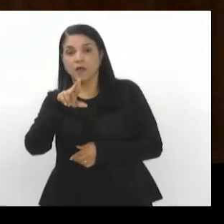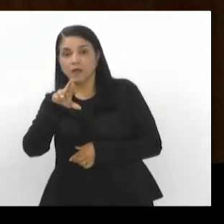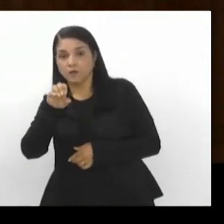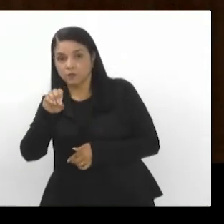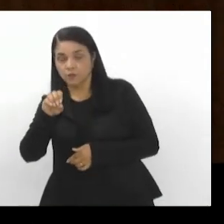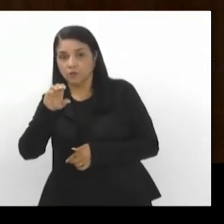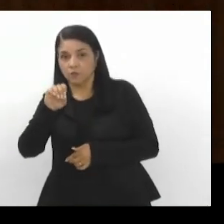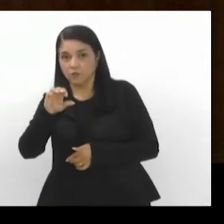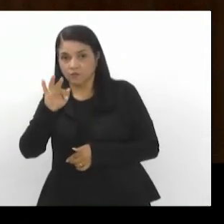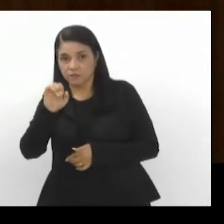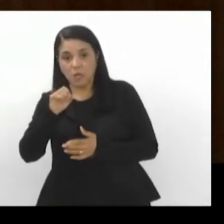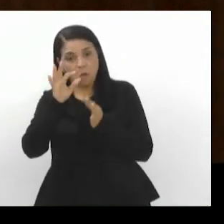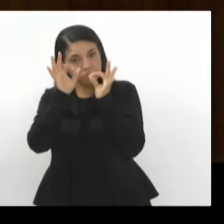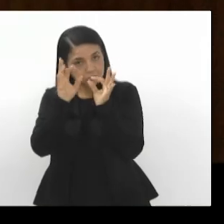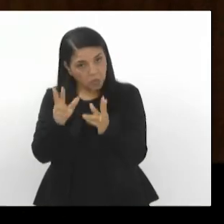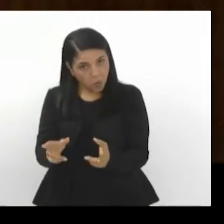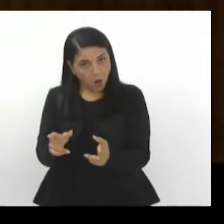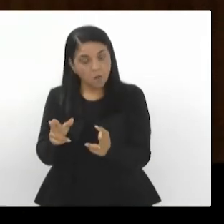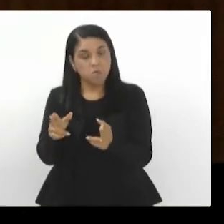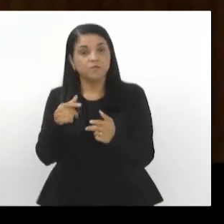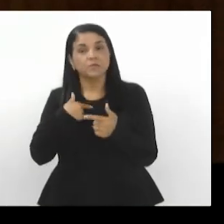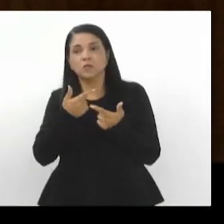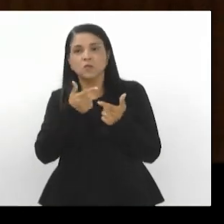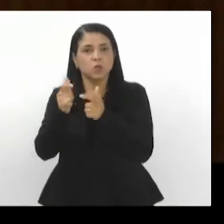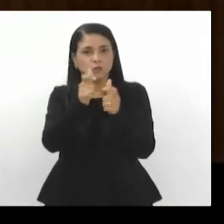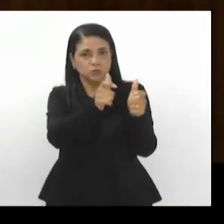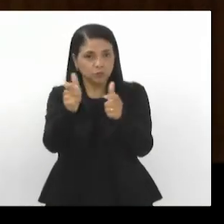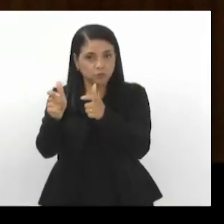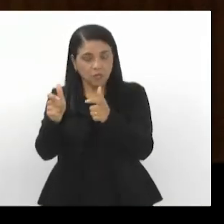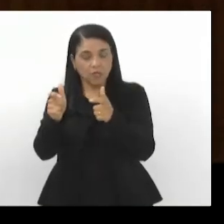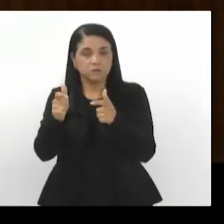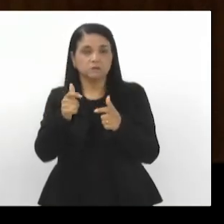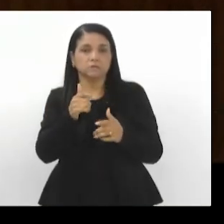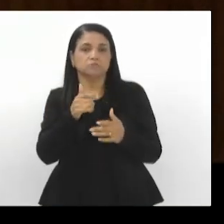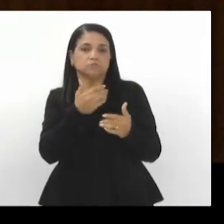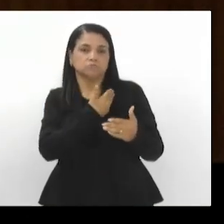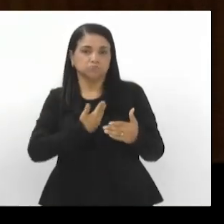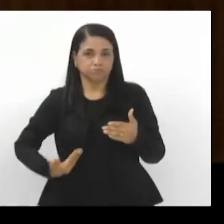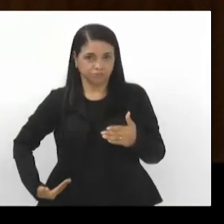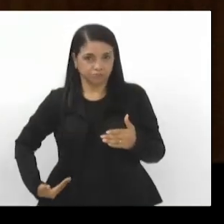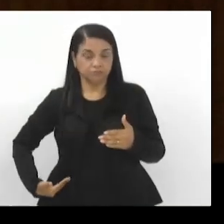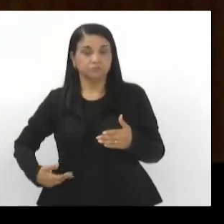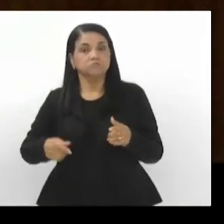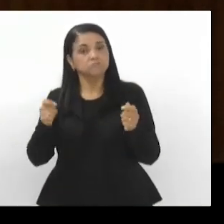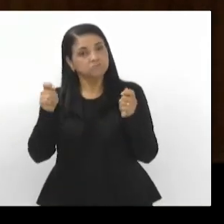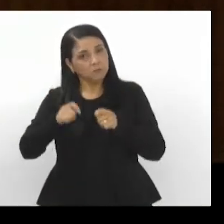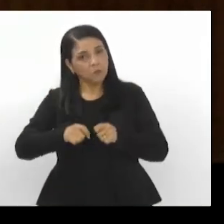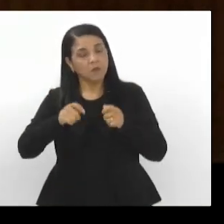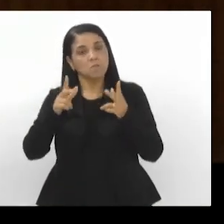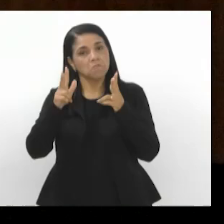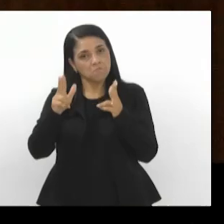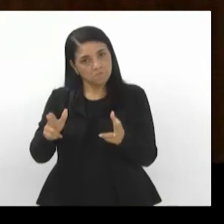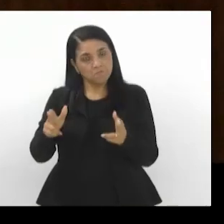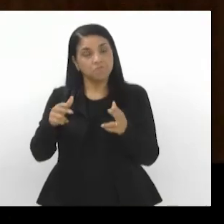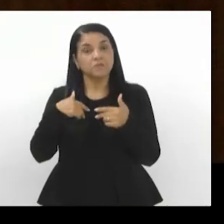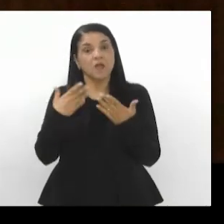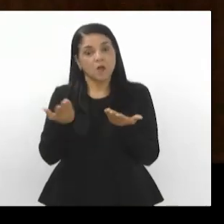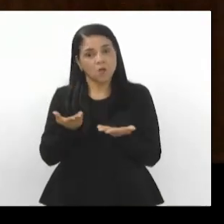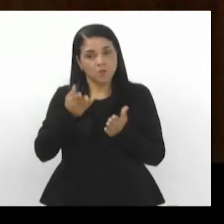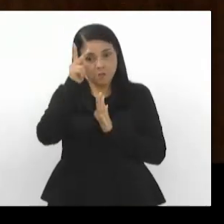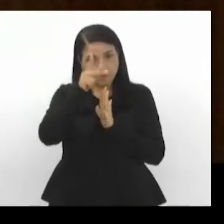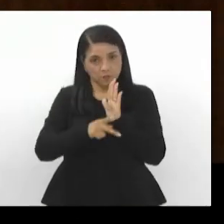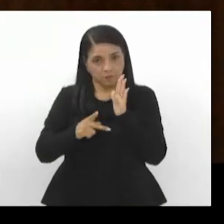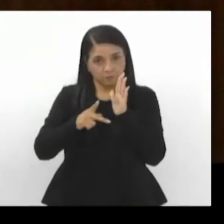já é assim. Em outras instâncias também do poder público também é assim. Então, agora, com esse projeto aprovado, quando a